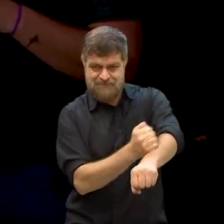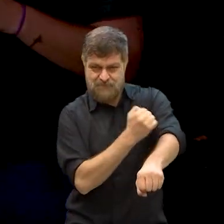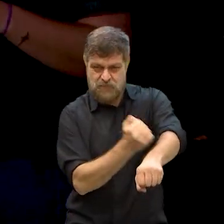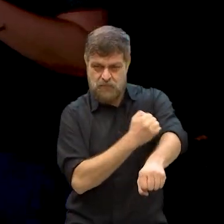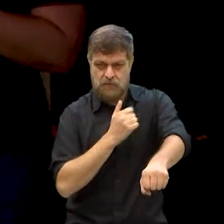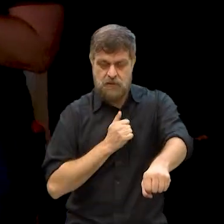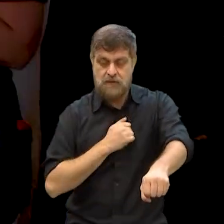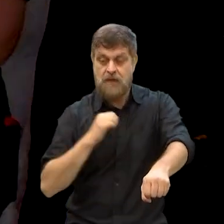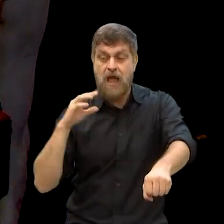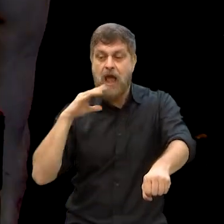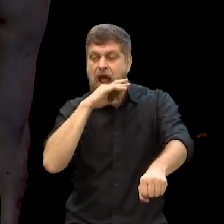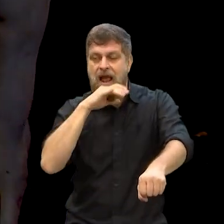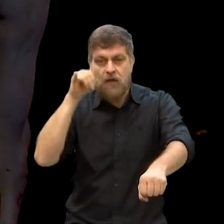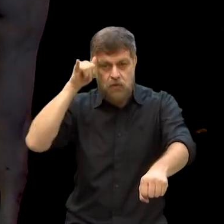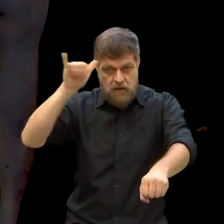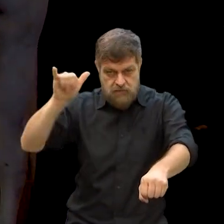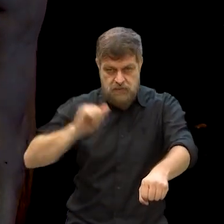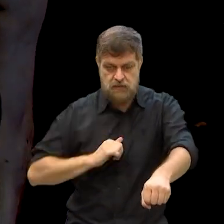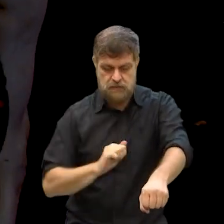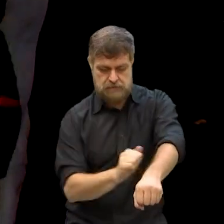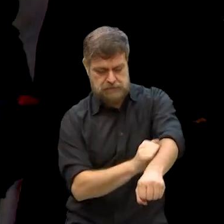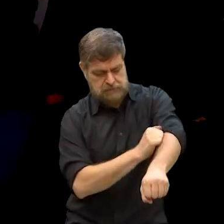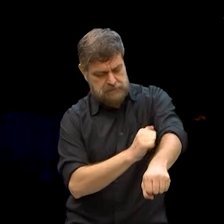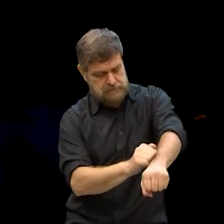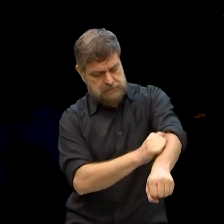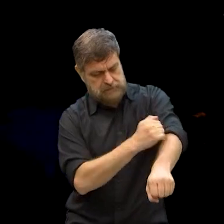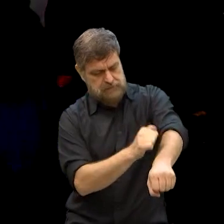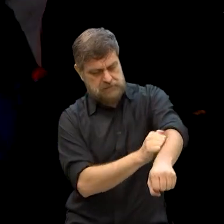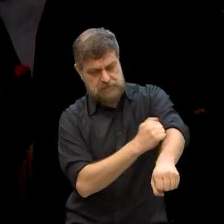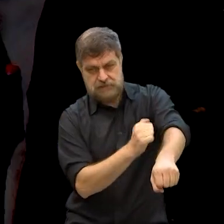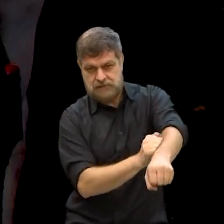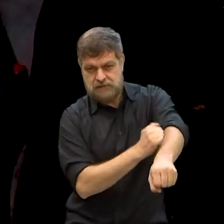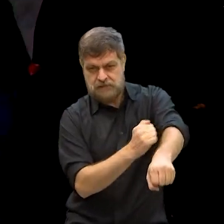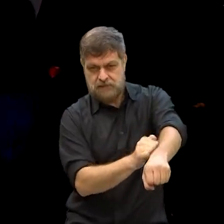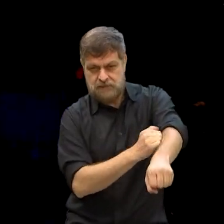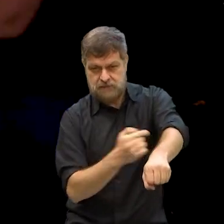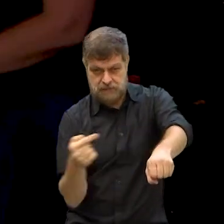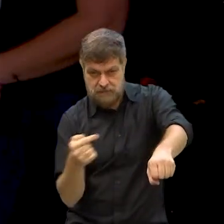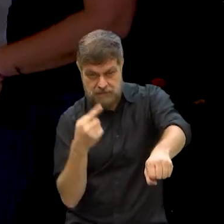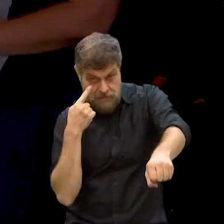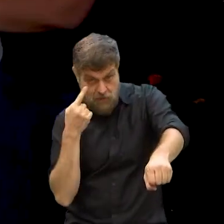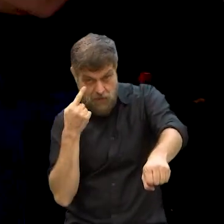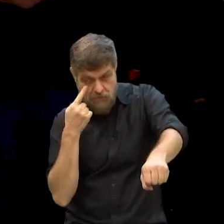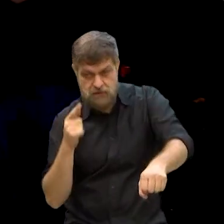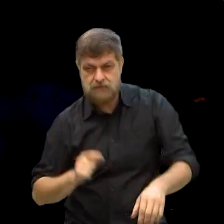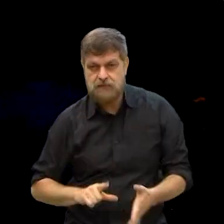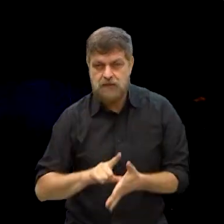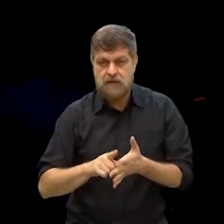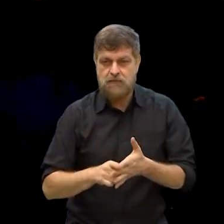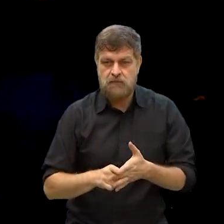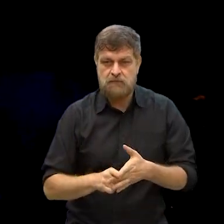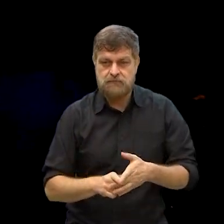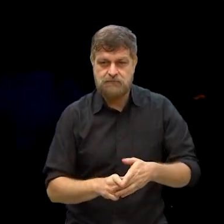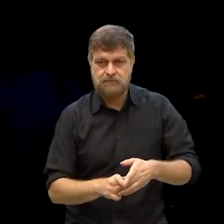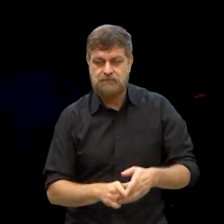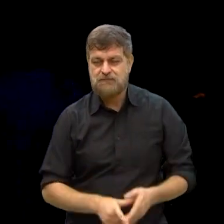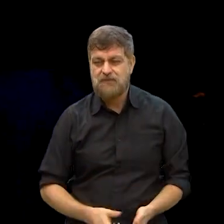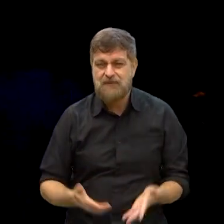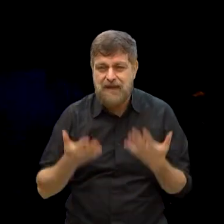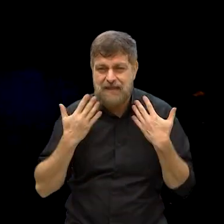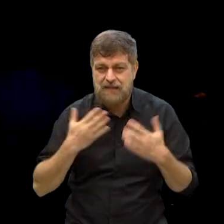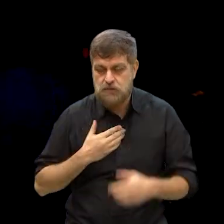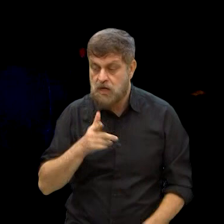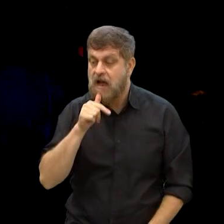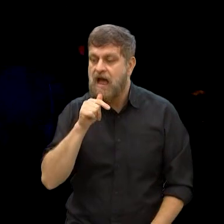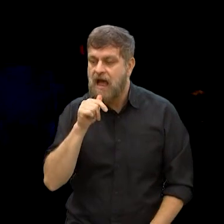ter uma troca de calor mais fácil. Então, a gente tosa onde tem os maiores vasos. E aí, a hora que ele chega